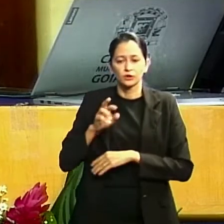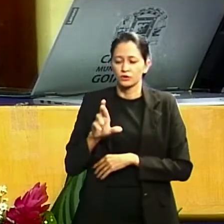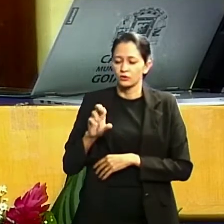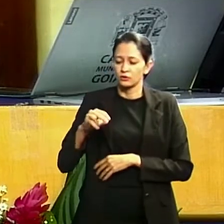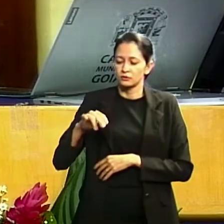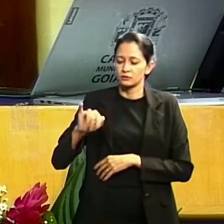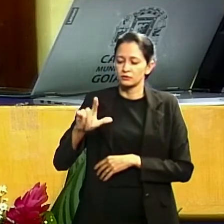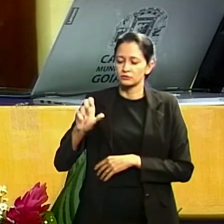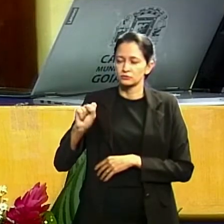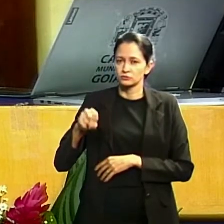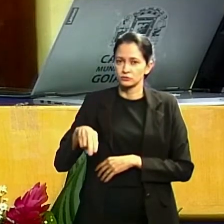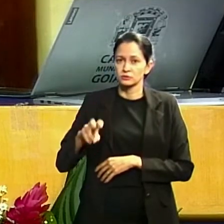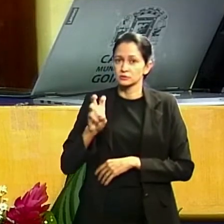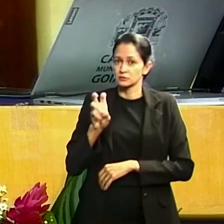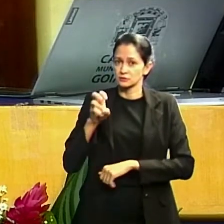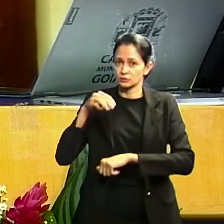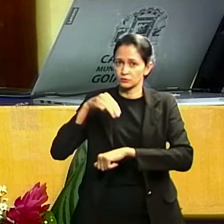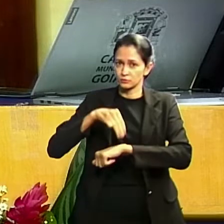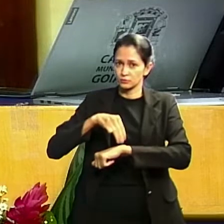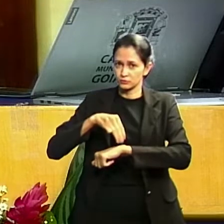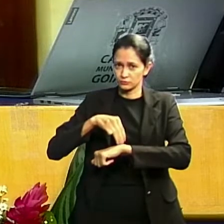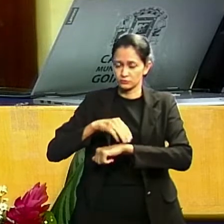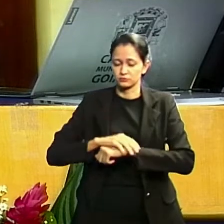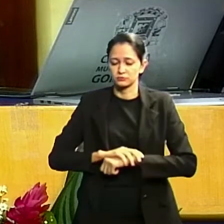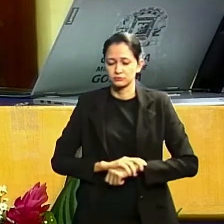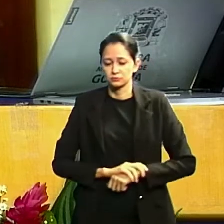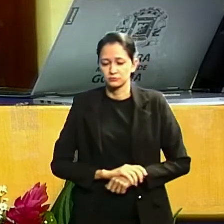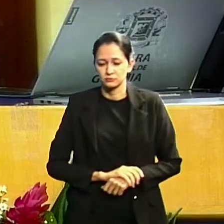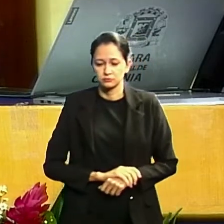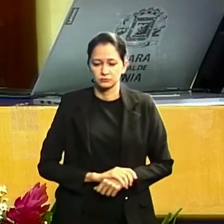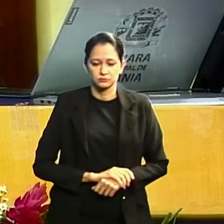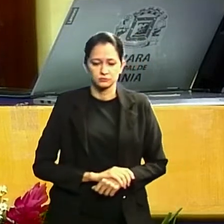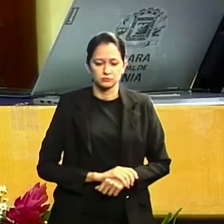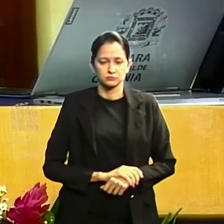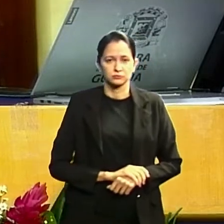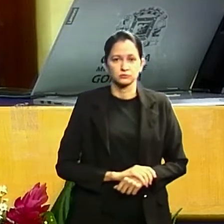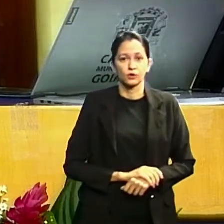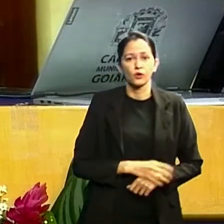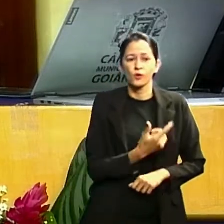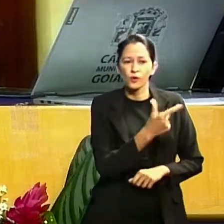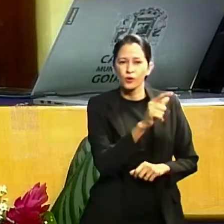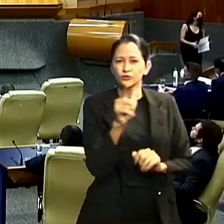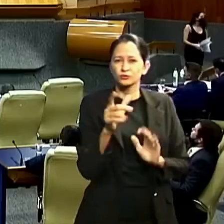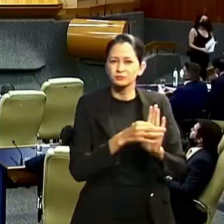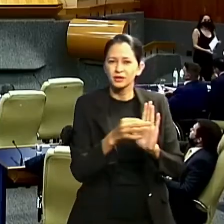Ronilson. Vereador Ronilson, 5 minutos, tempo da liderança. Sem a parte.